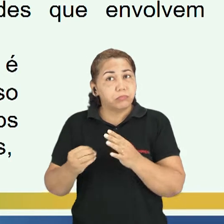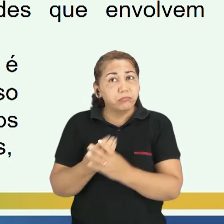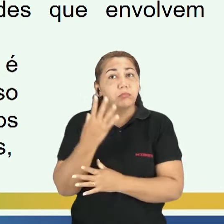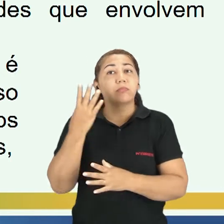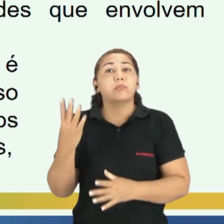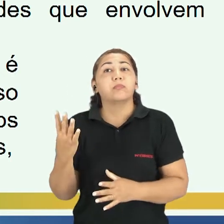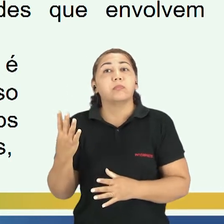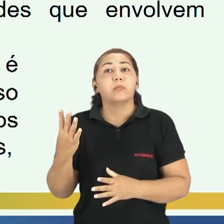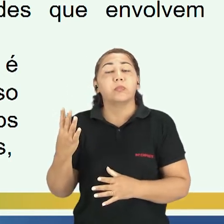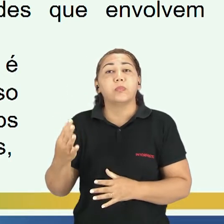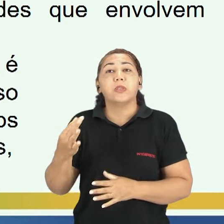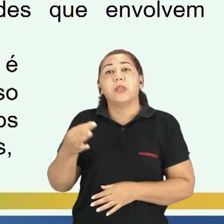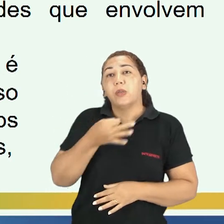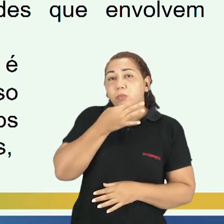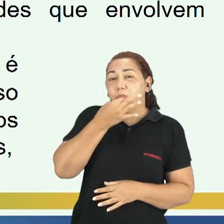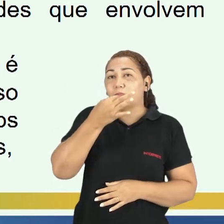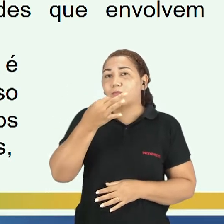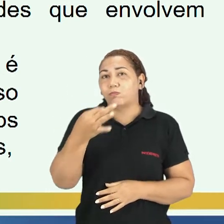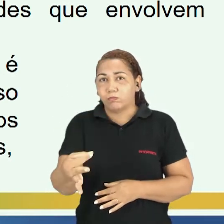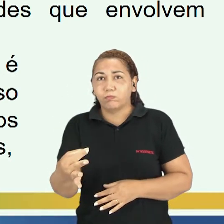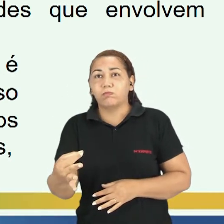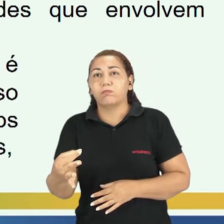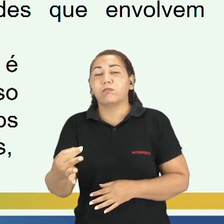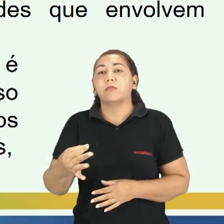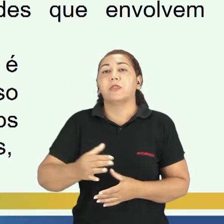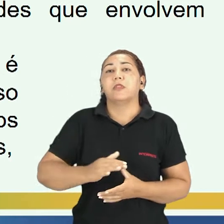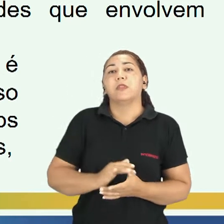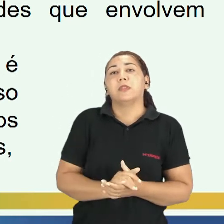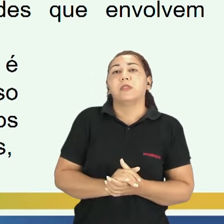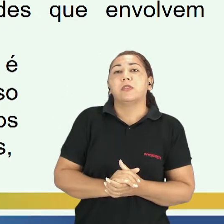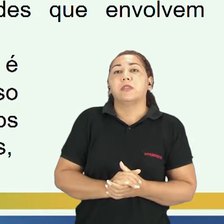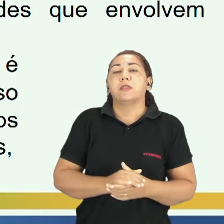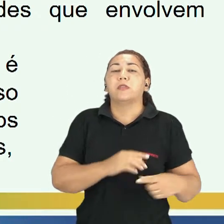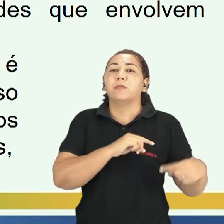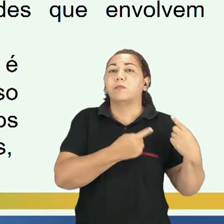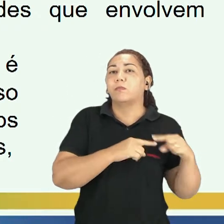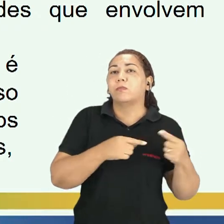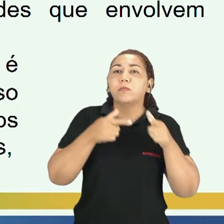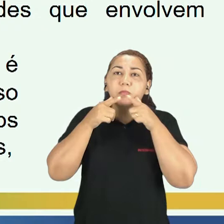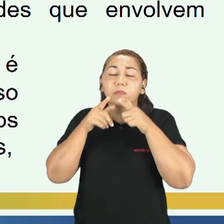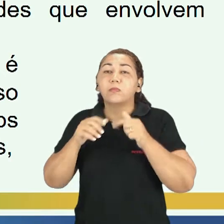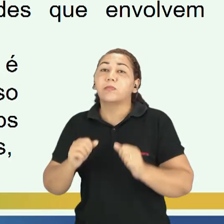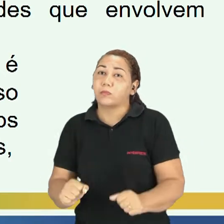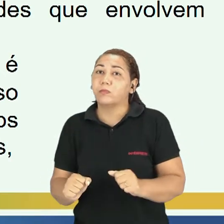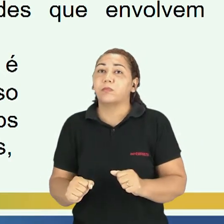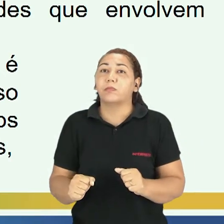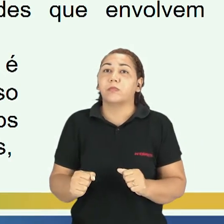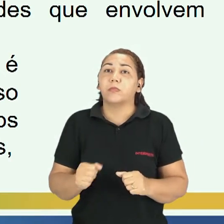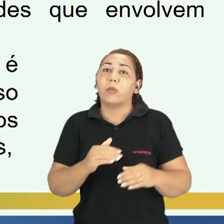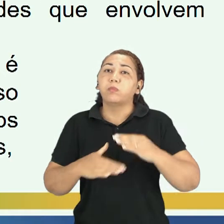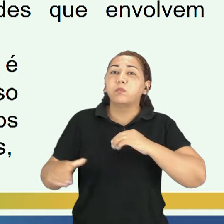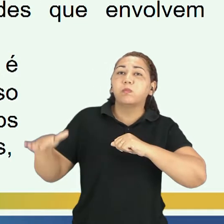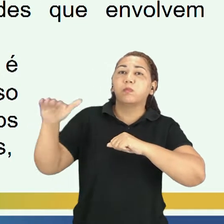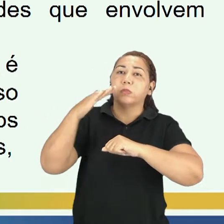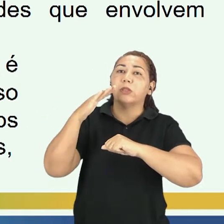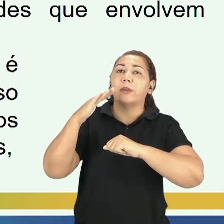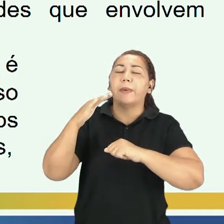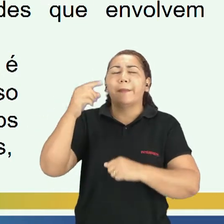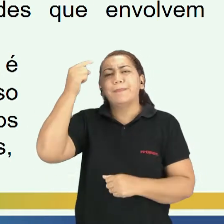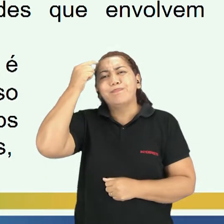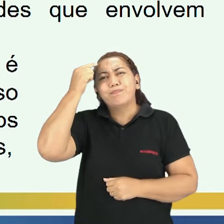as manifestações linguísticas ditas superiores. Para pensarmos nele, não precisamos ir muito